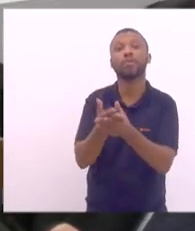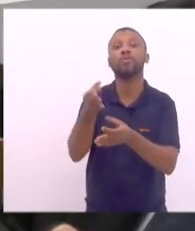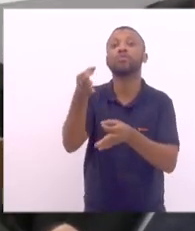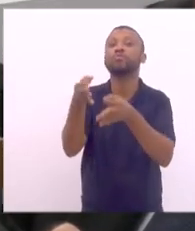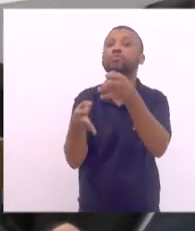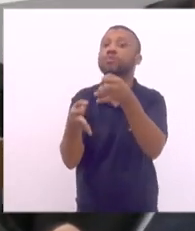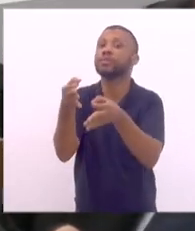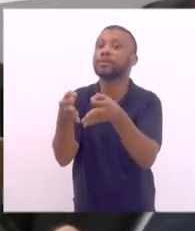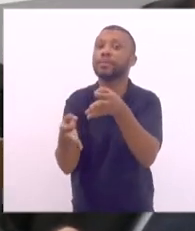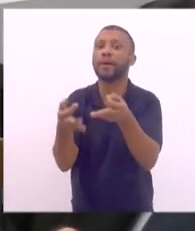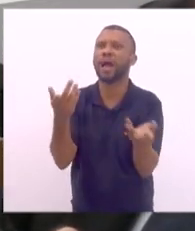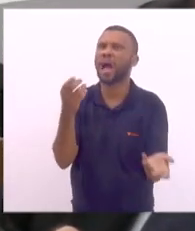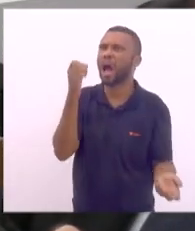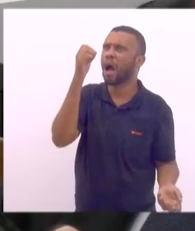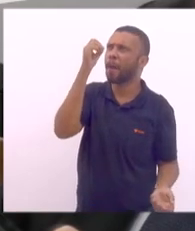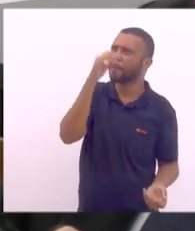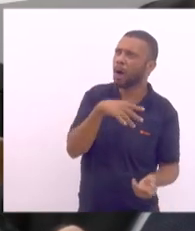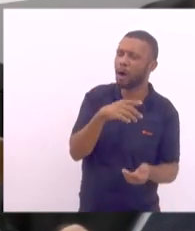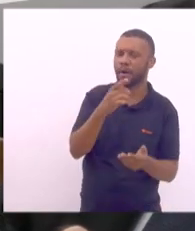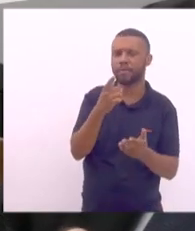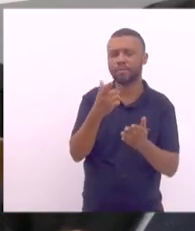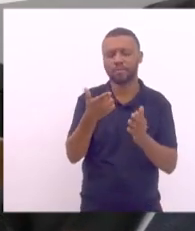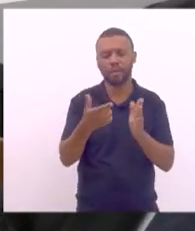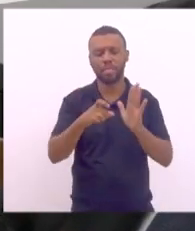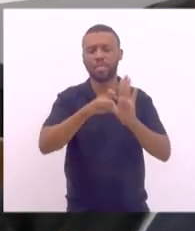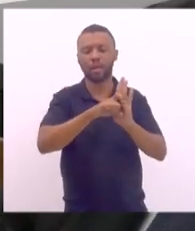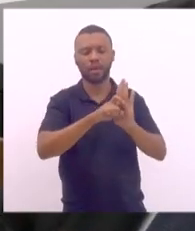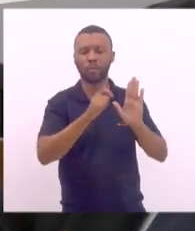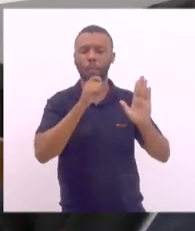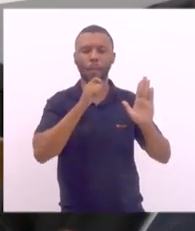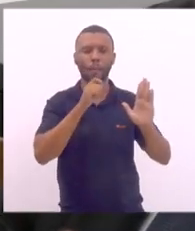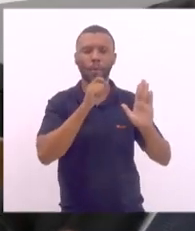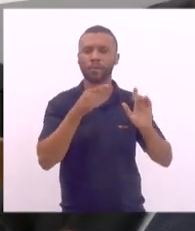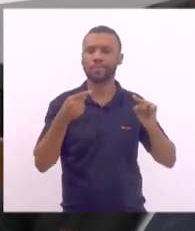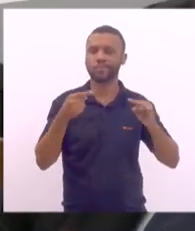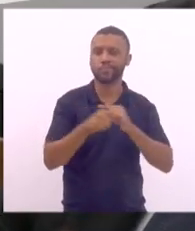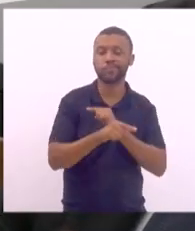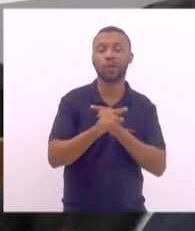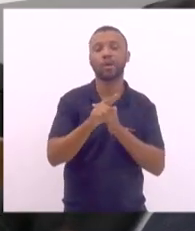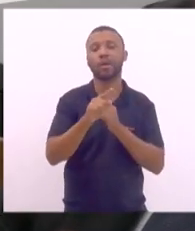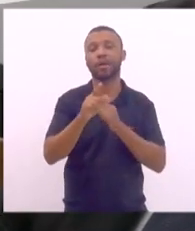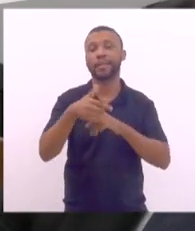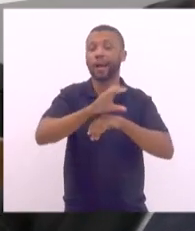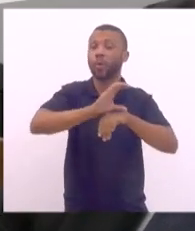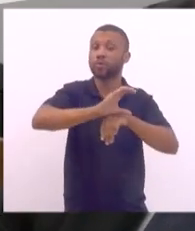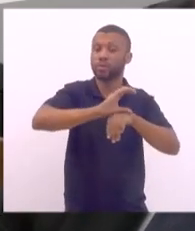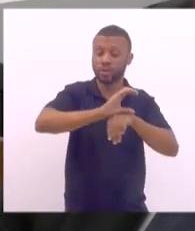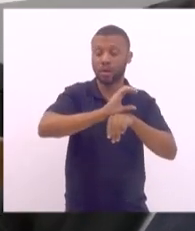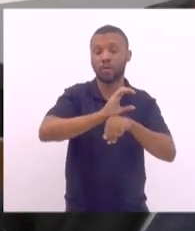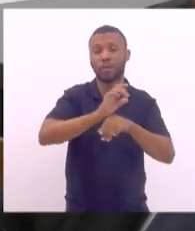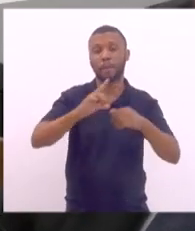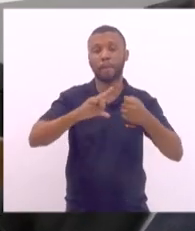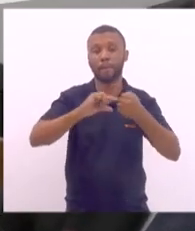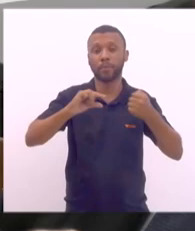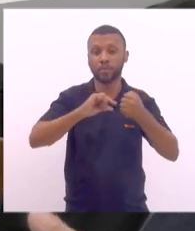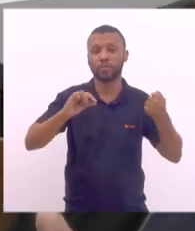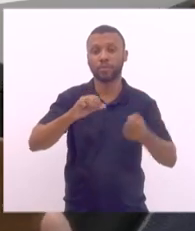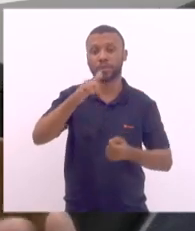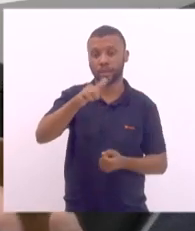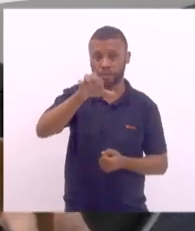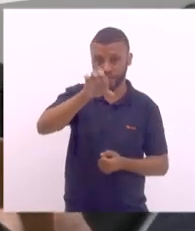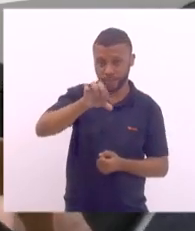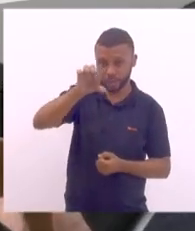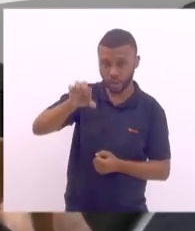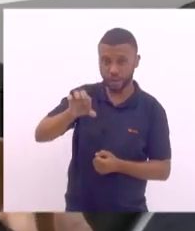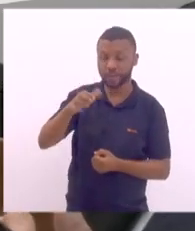tida como ofensiva ao parágrafo 4º do artigo 199 da Constituição da República. E aí, uma fala